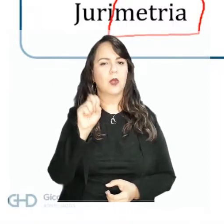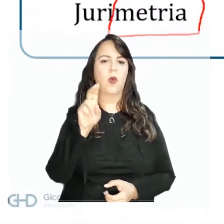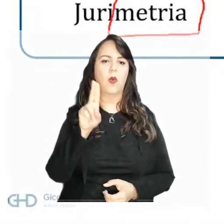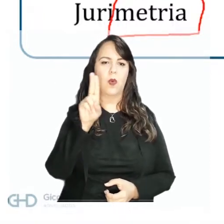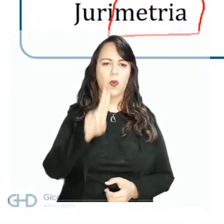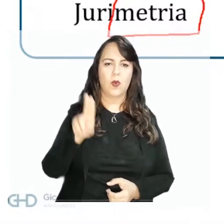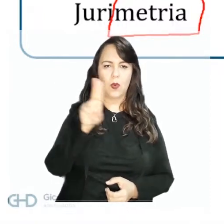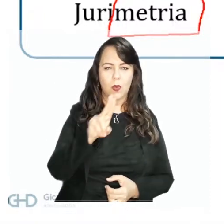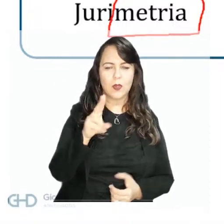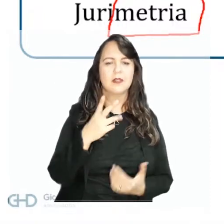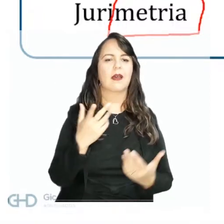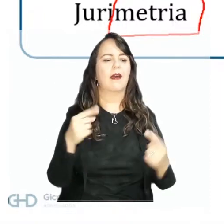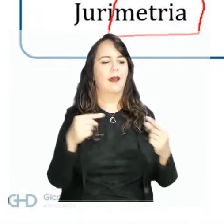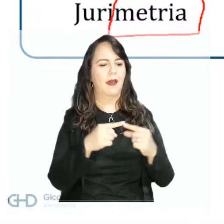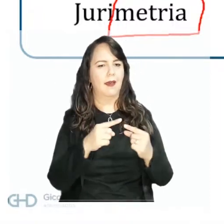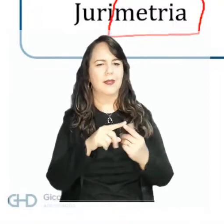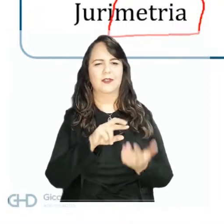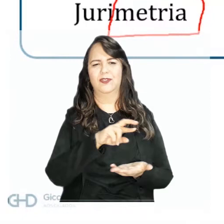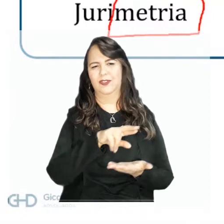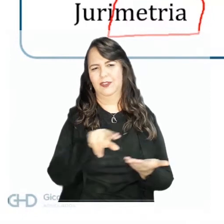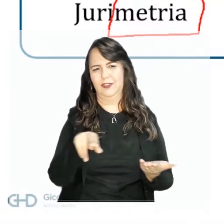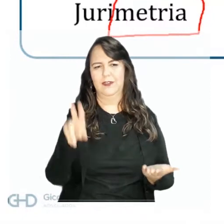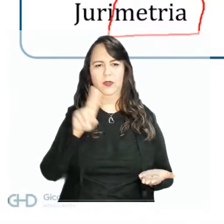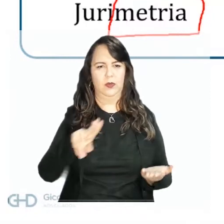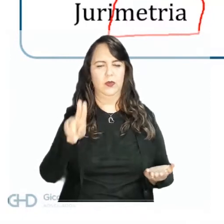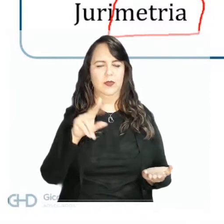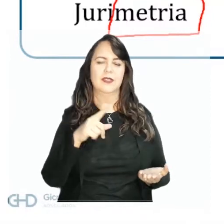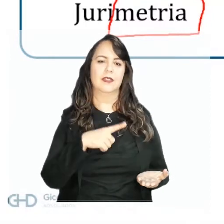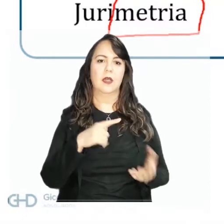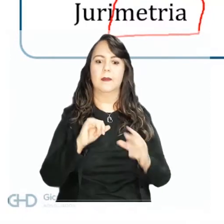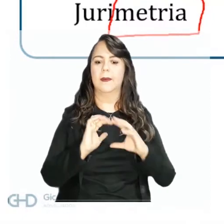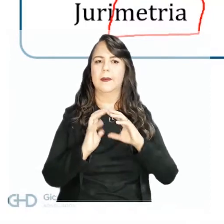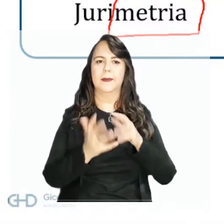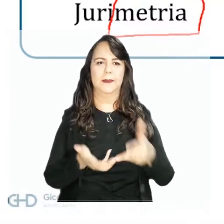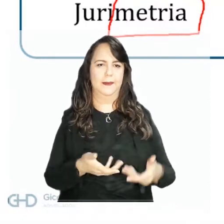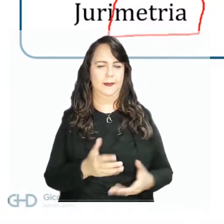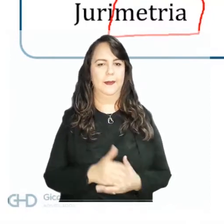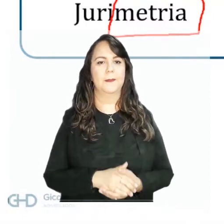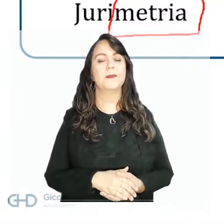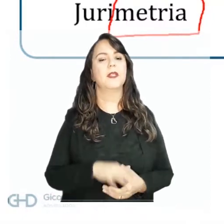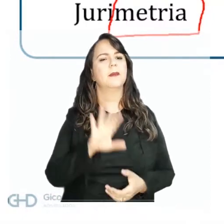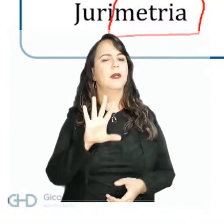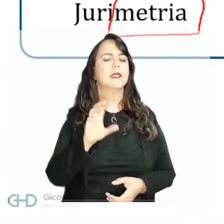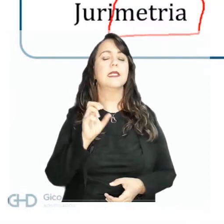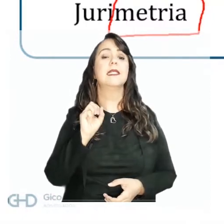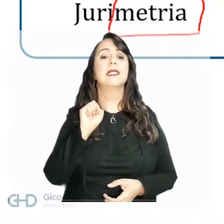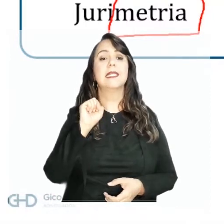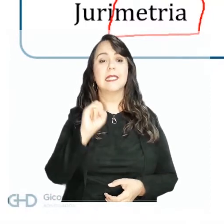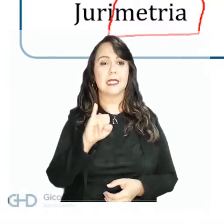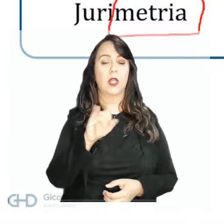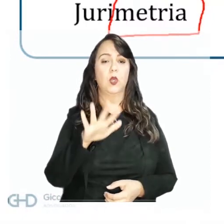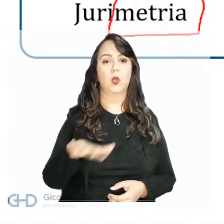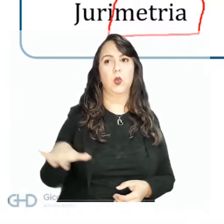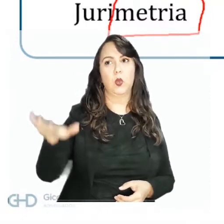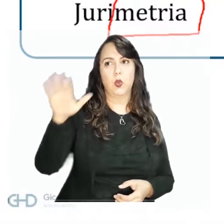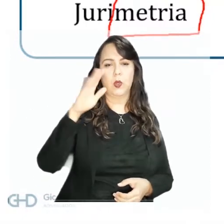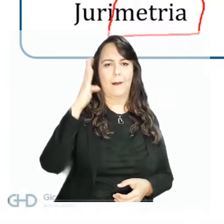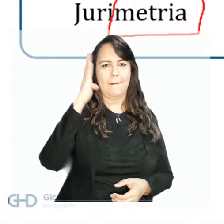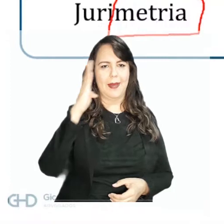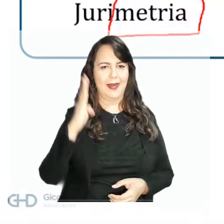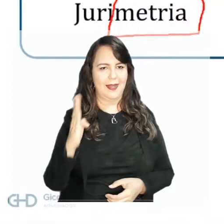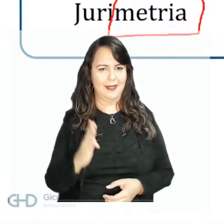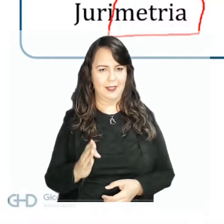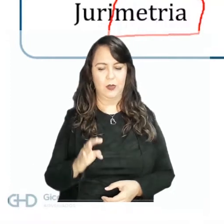muito interessante. Então, vejam, se todos os tribunais do Brasil estivessem com seus bancos de dados